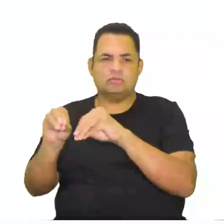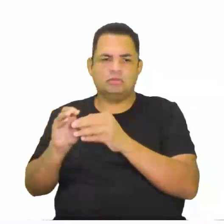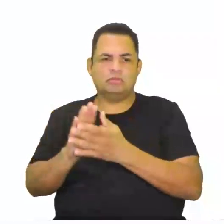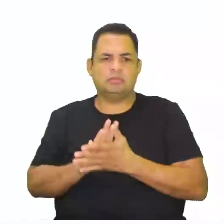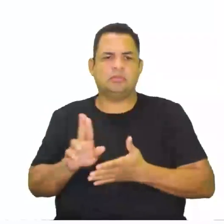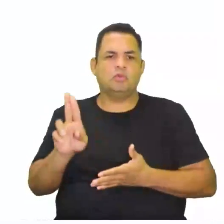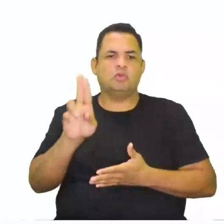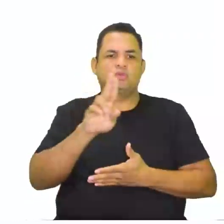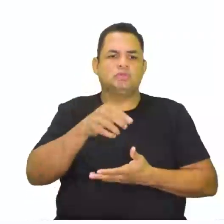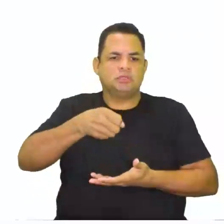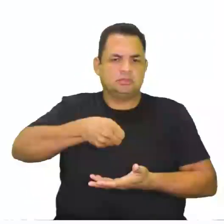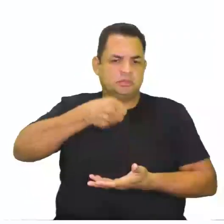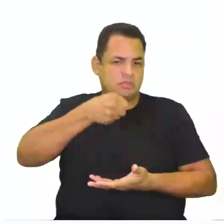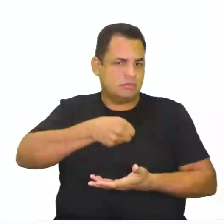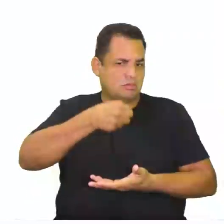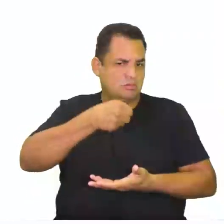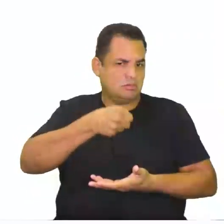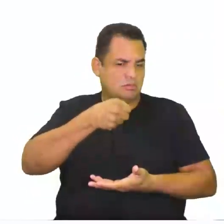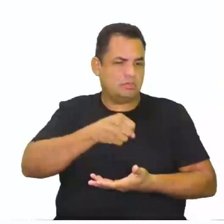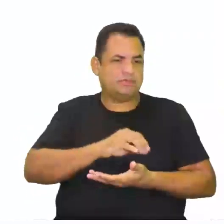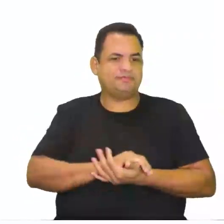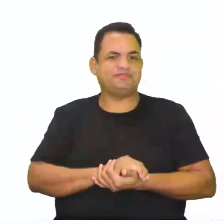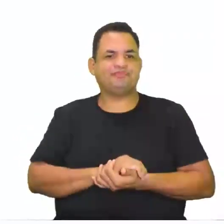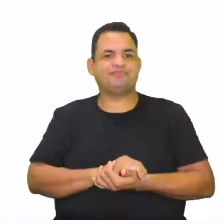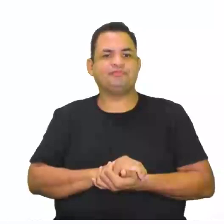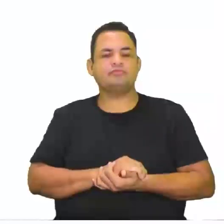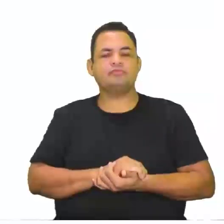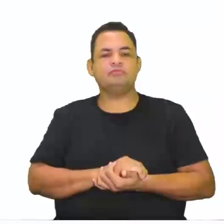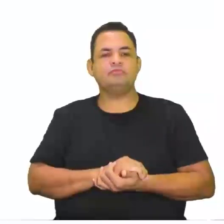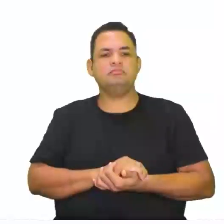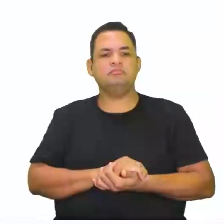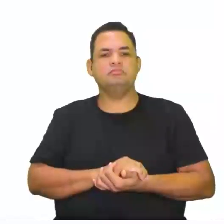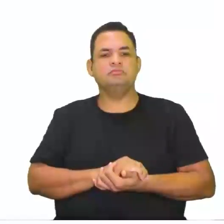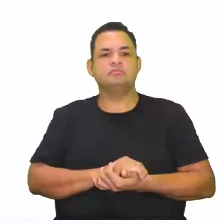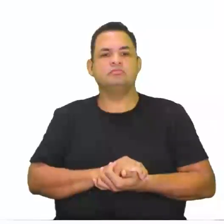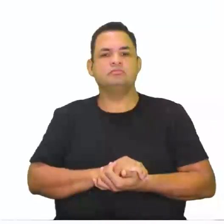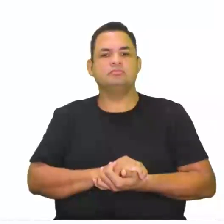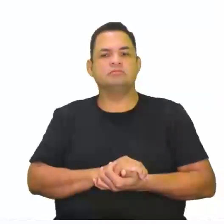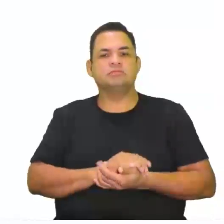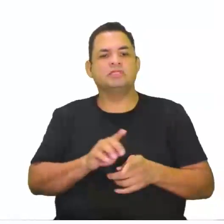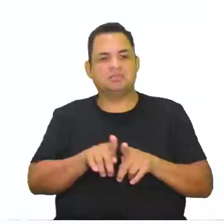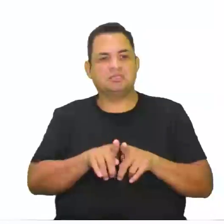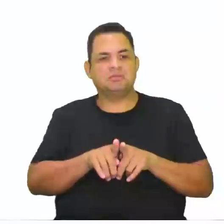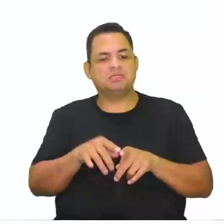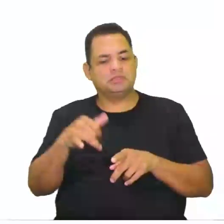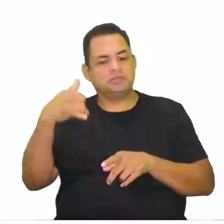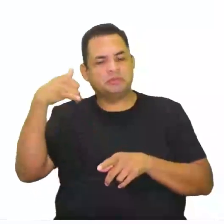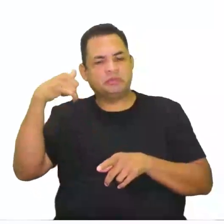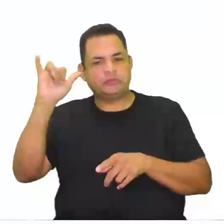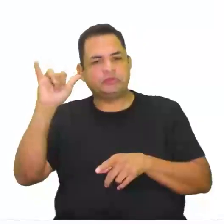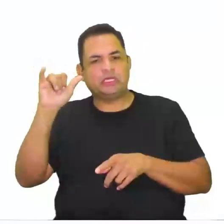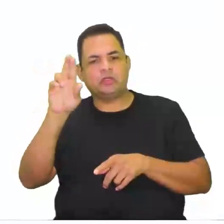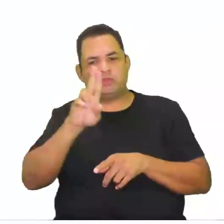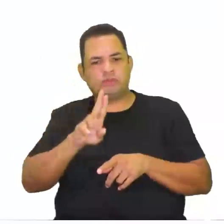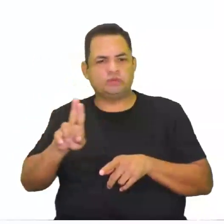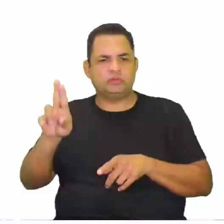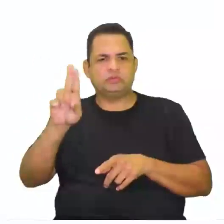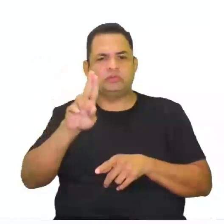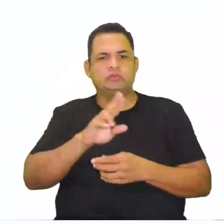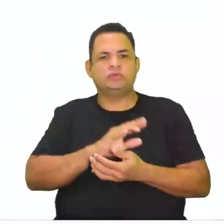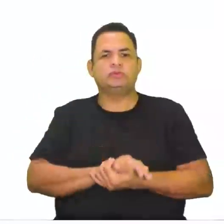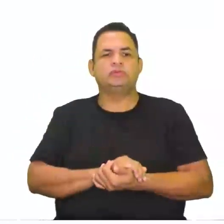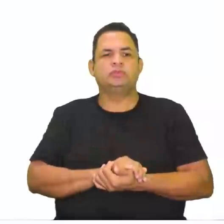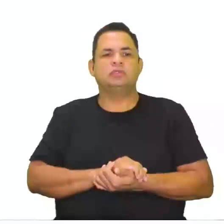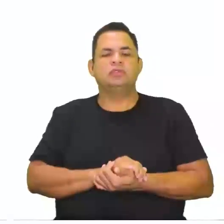Reutilizar sacolas plásticas e, na medida do possível, evitar o uso. A situação